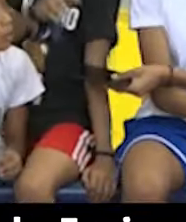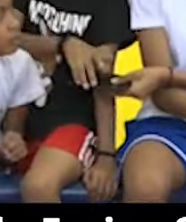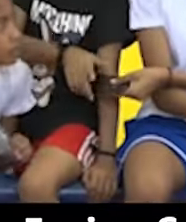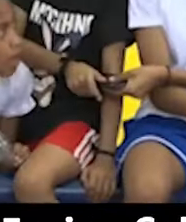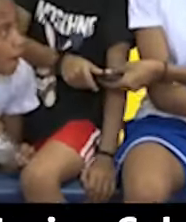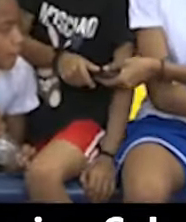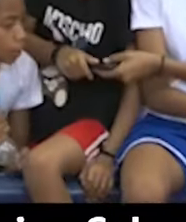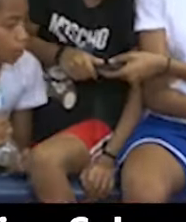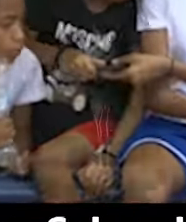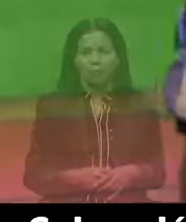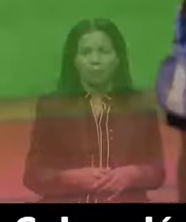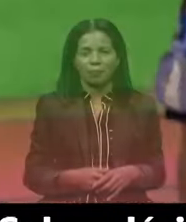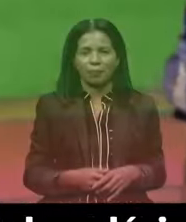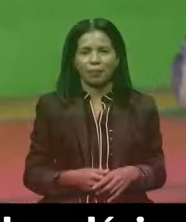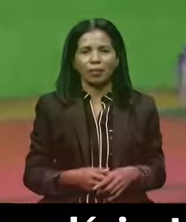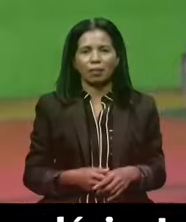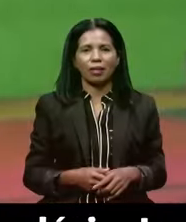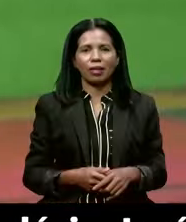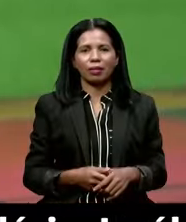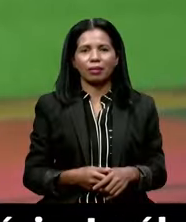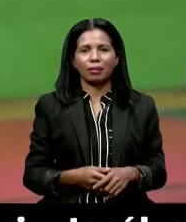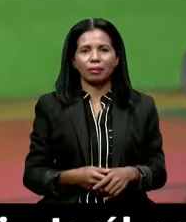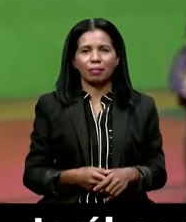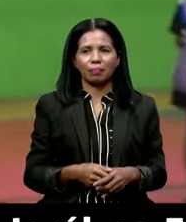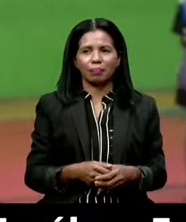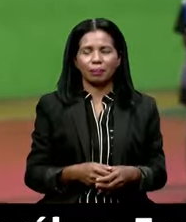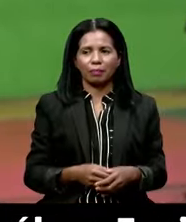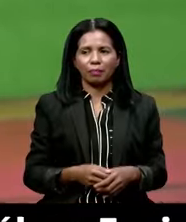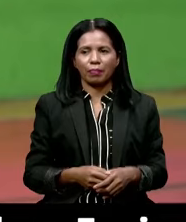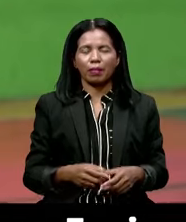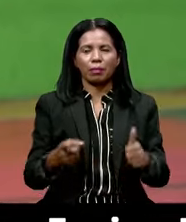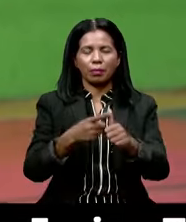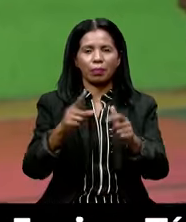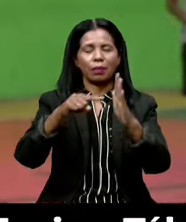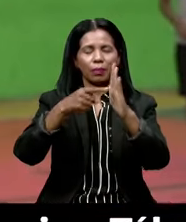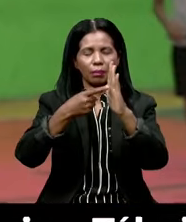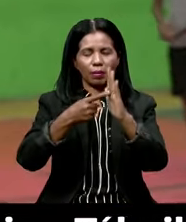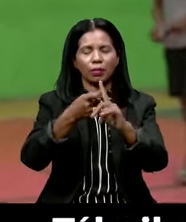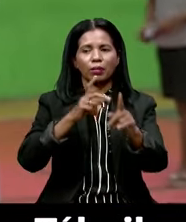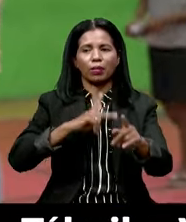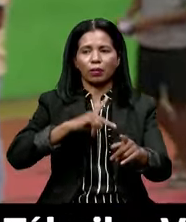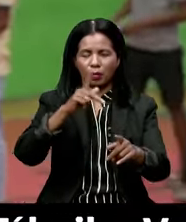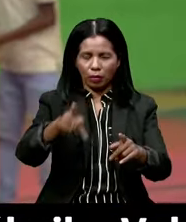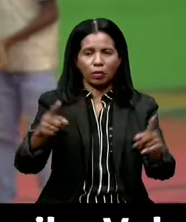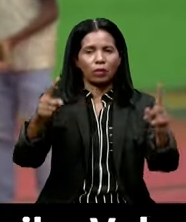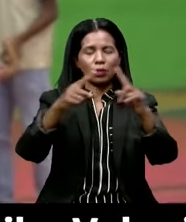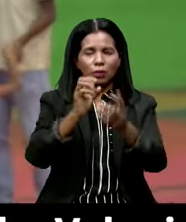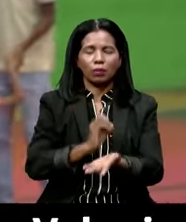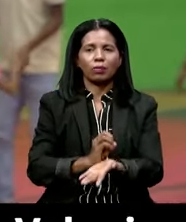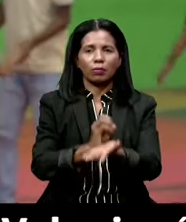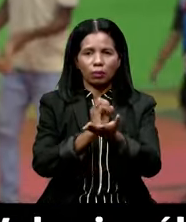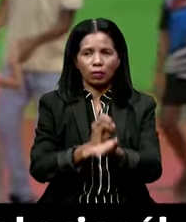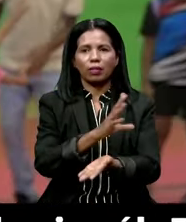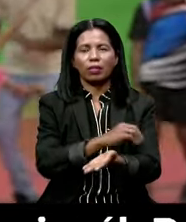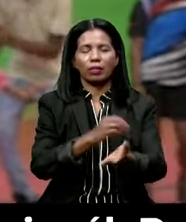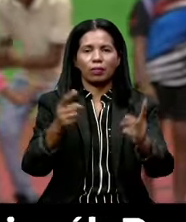non. Taekwondo nene iria sirin evergreen e mai primer começa usi los palos. Anta usi los palos to e kusi, anta ora za unda nema